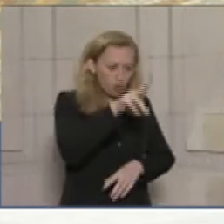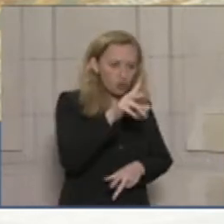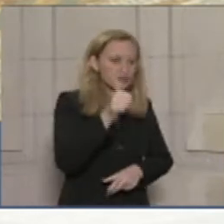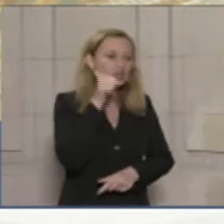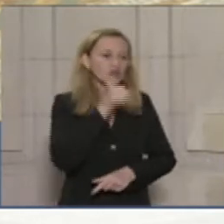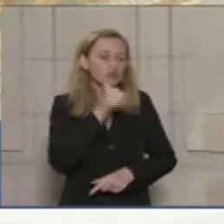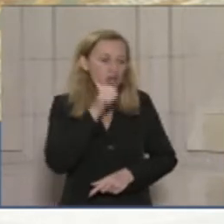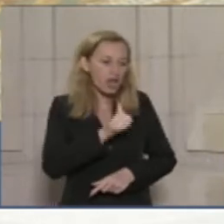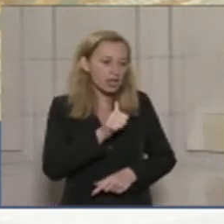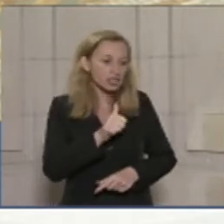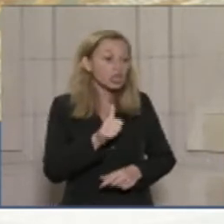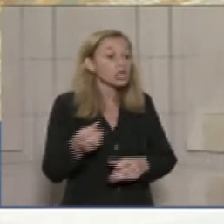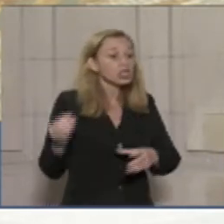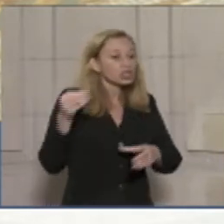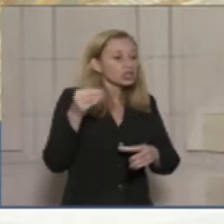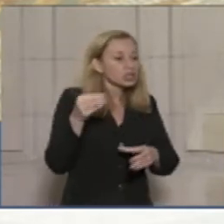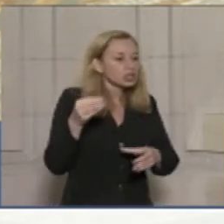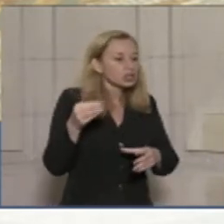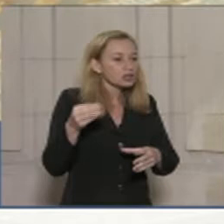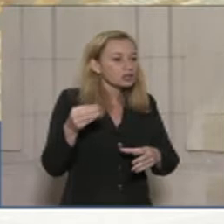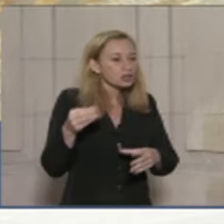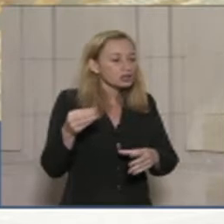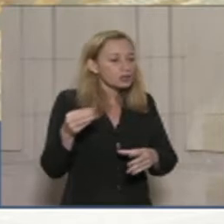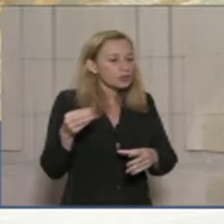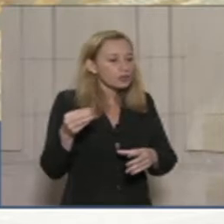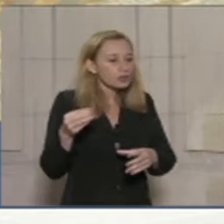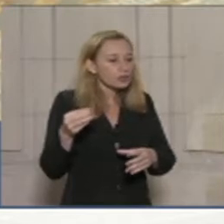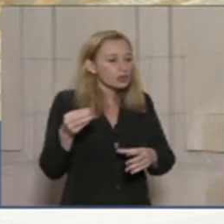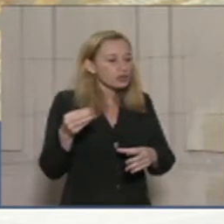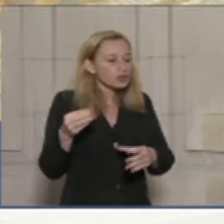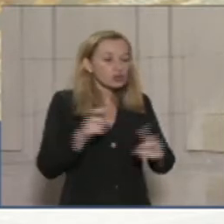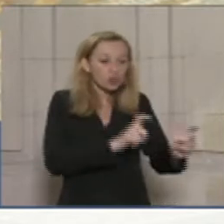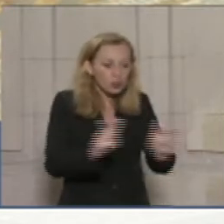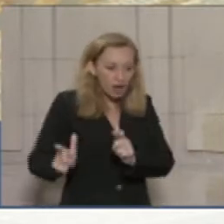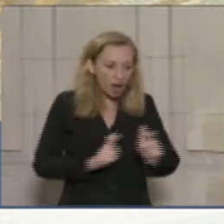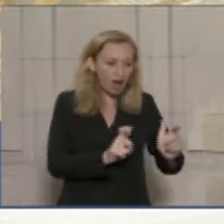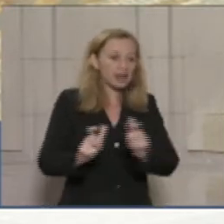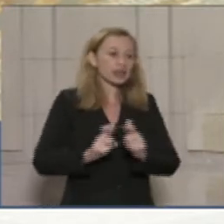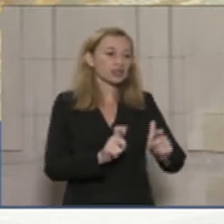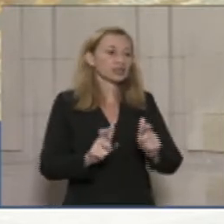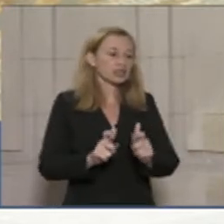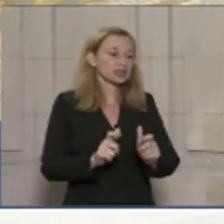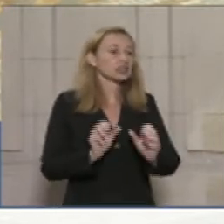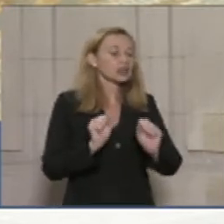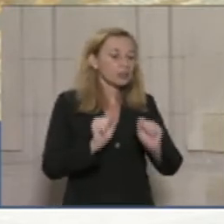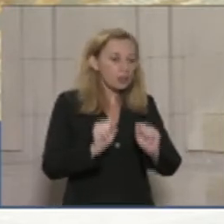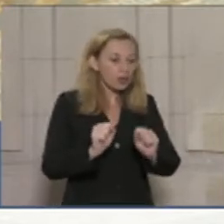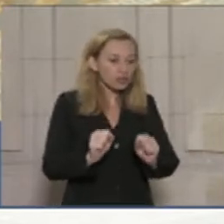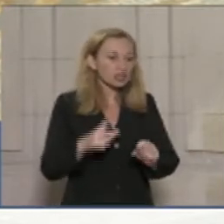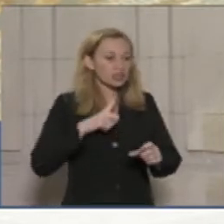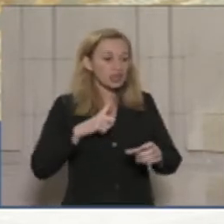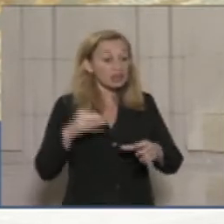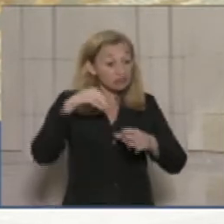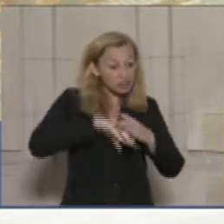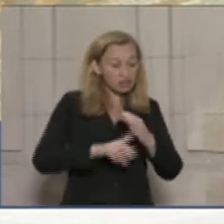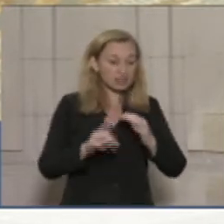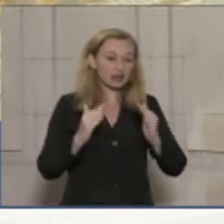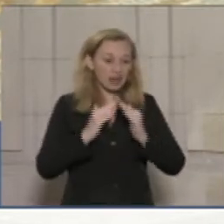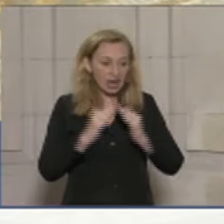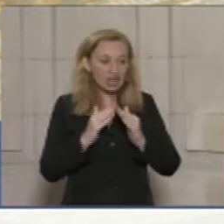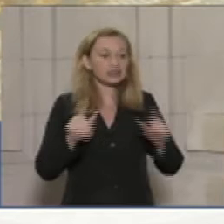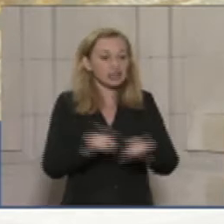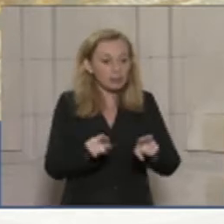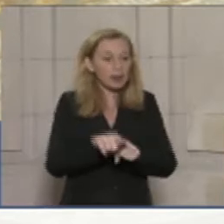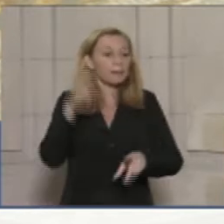mulheres nos maiores postos que possam vir a ocupar aqui nessa casa e em nosso estado e nosso